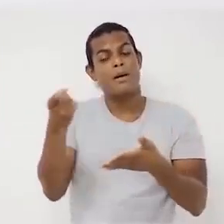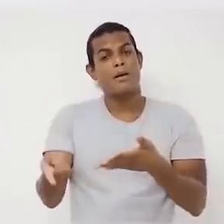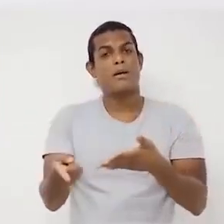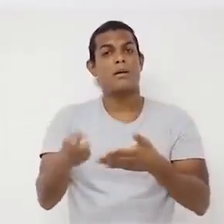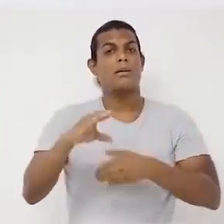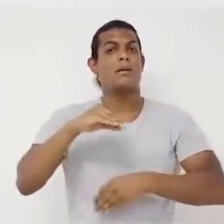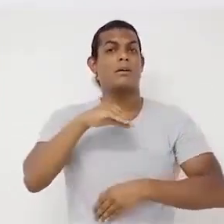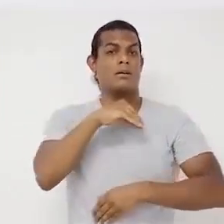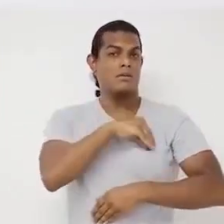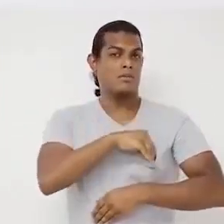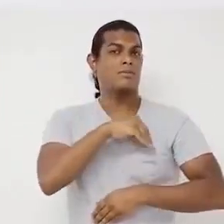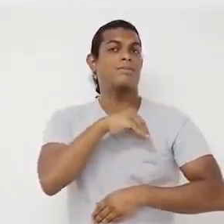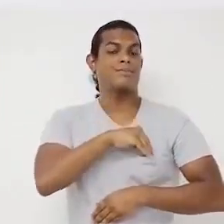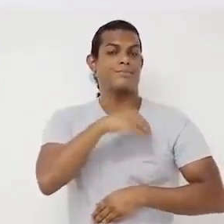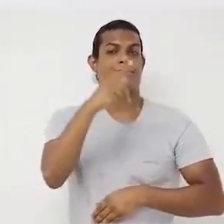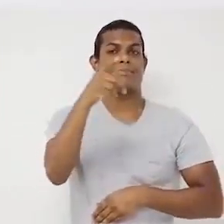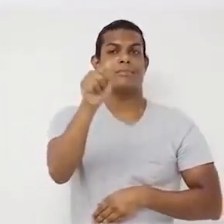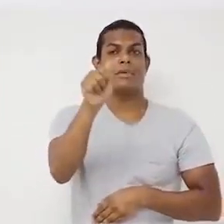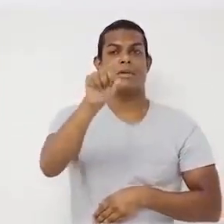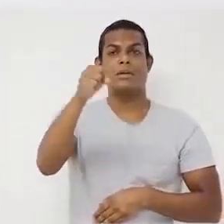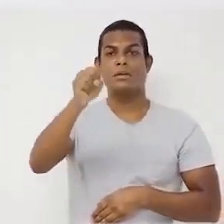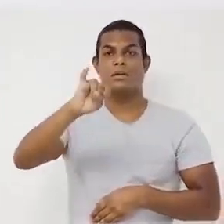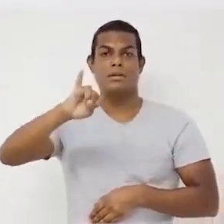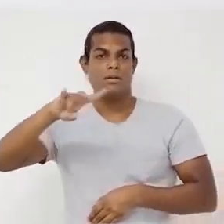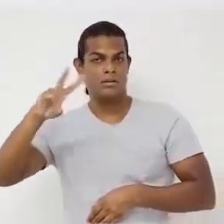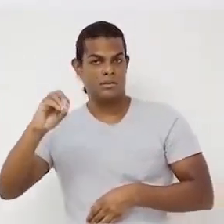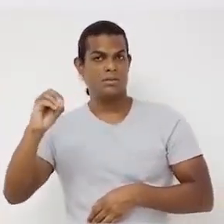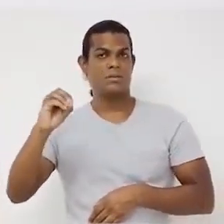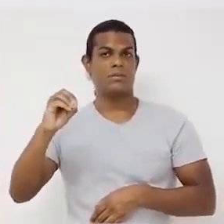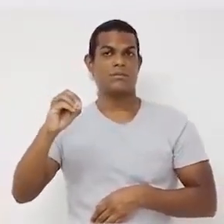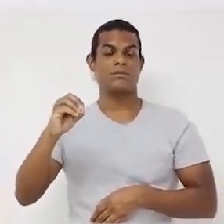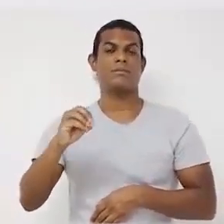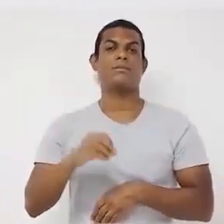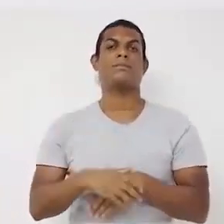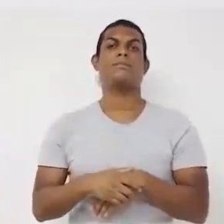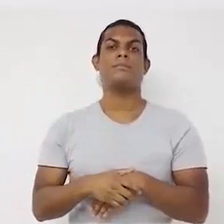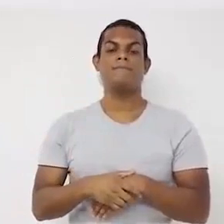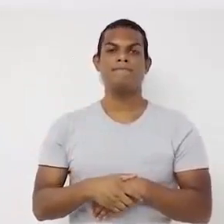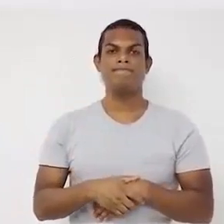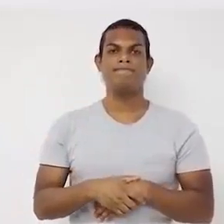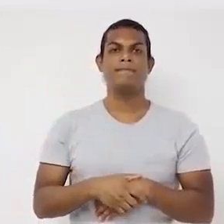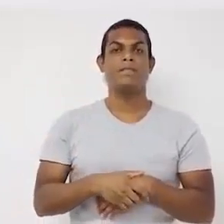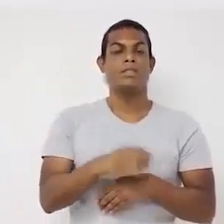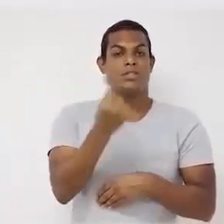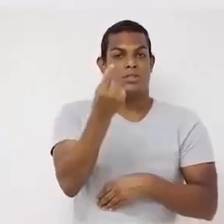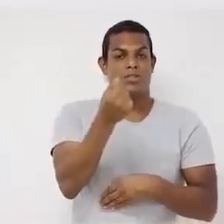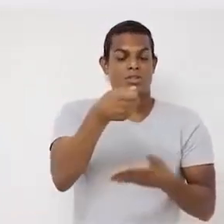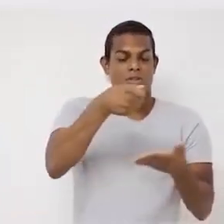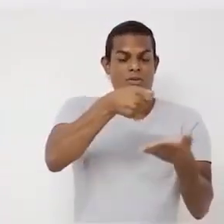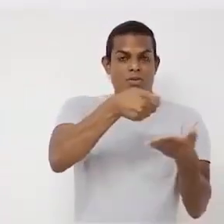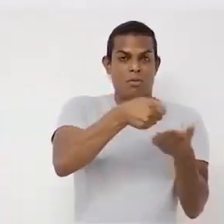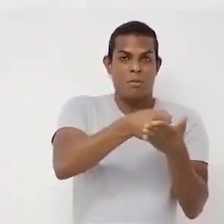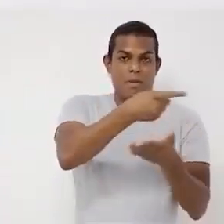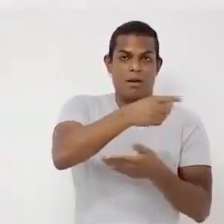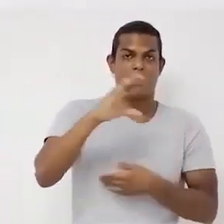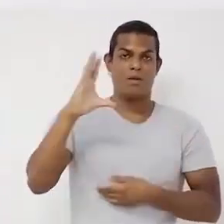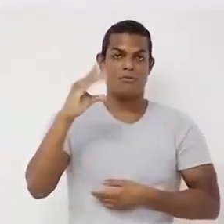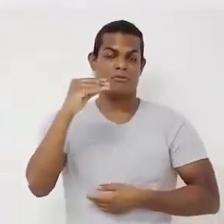aí sim vira um passivo. Lucros destinados ao sócio, classificado no passivo